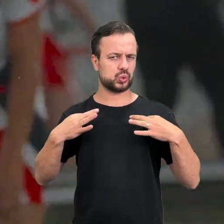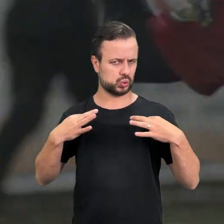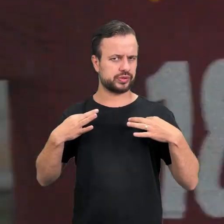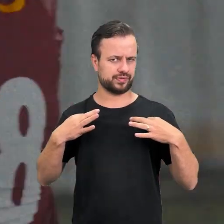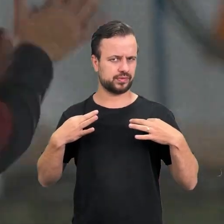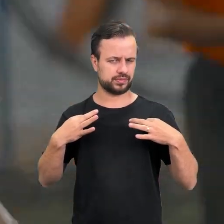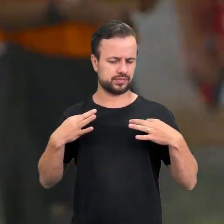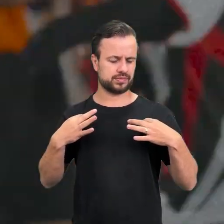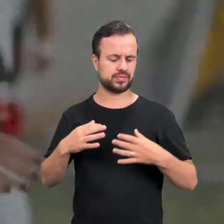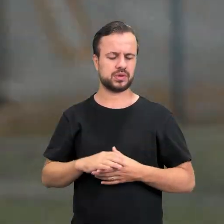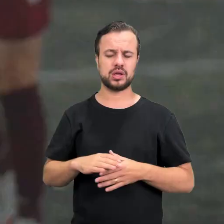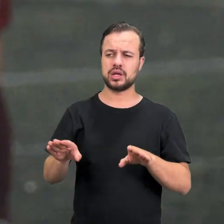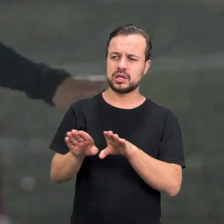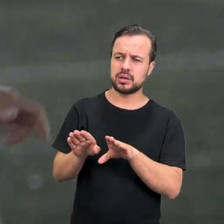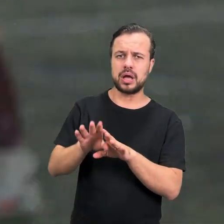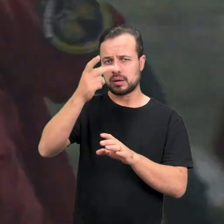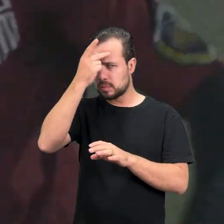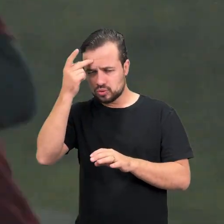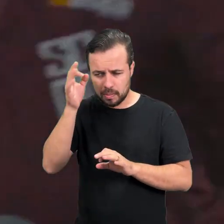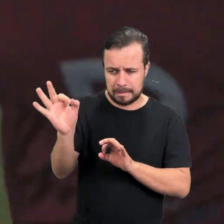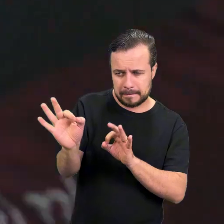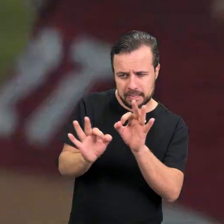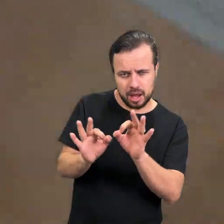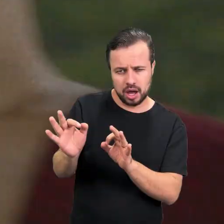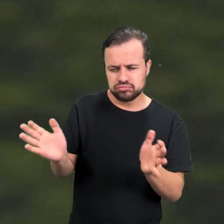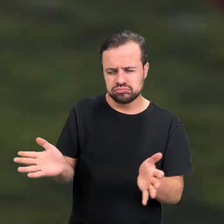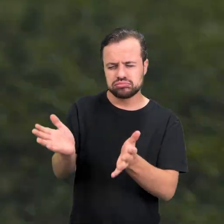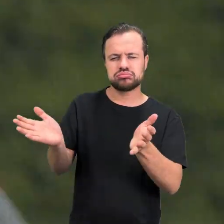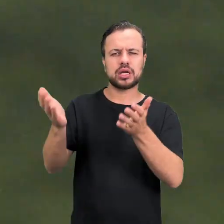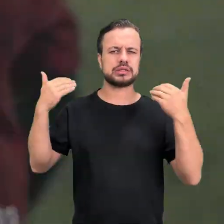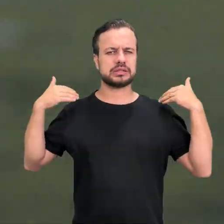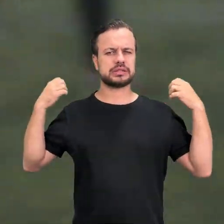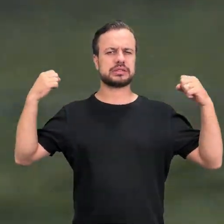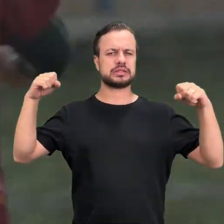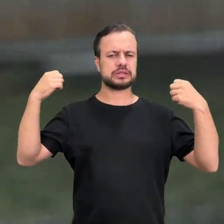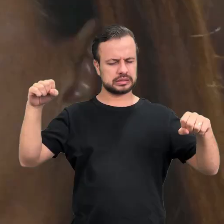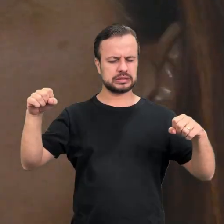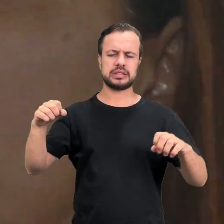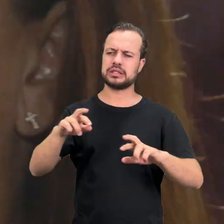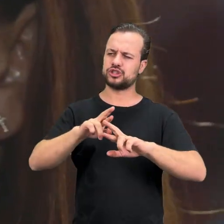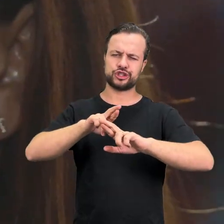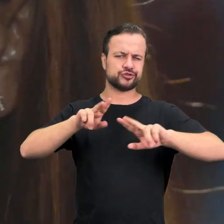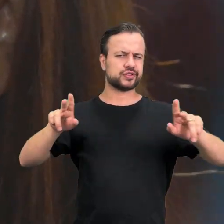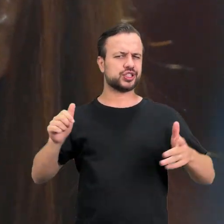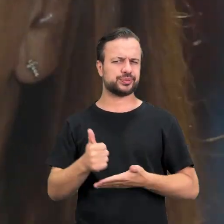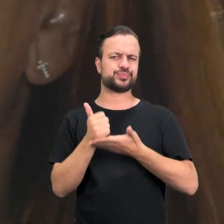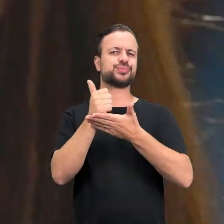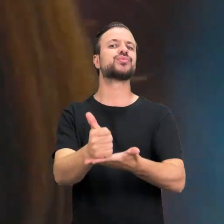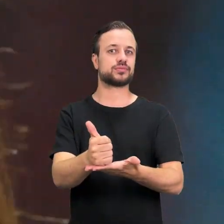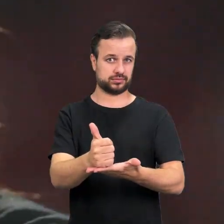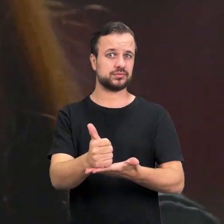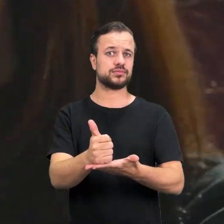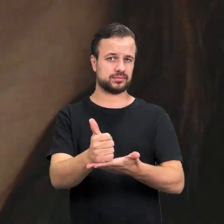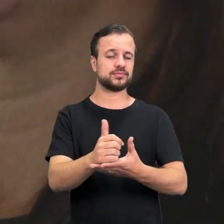próprio preparador físico, né, que também... E a gente tem material que a gente consegue atender